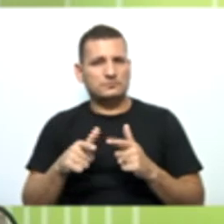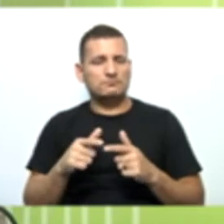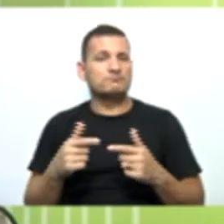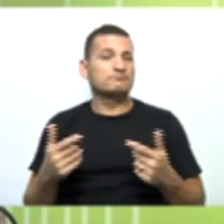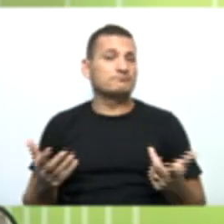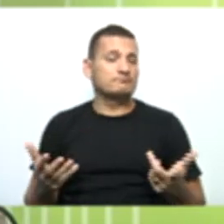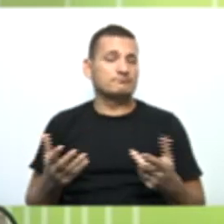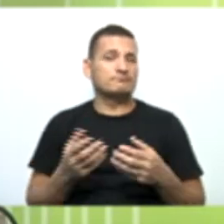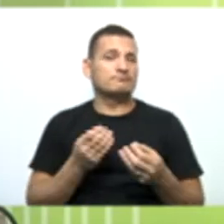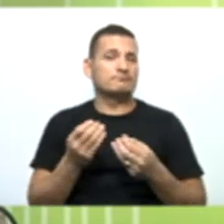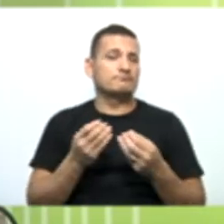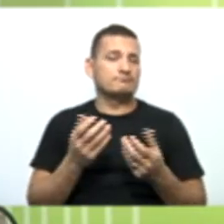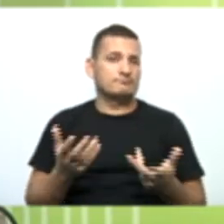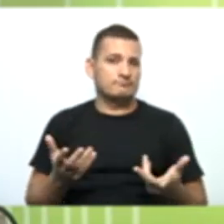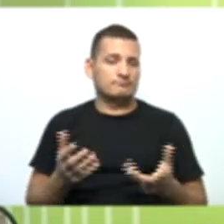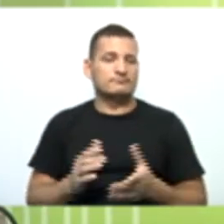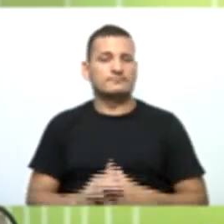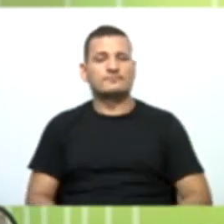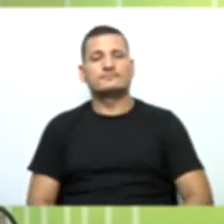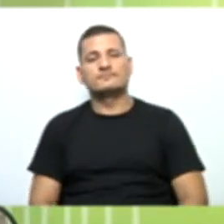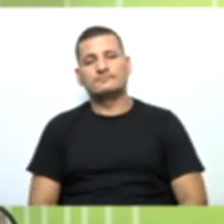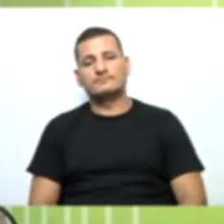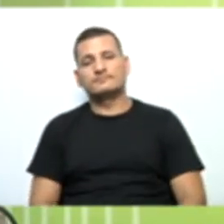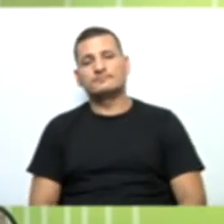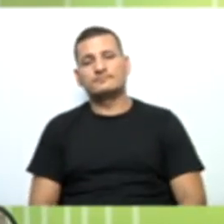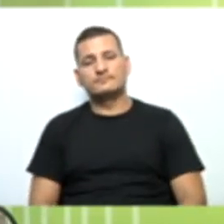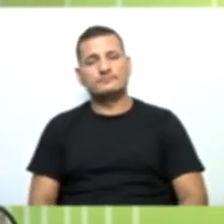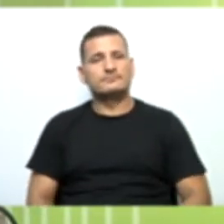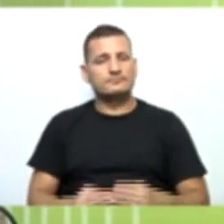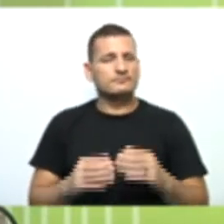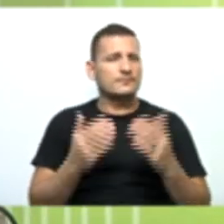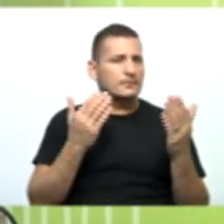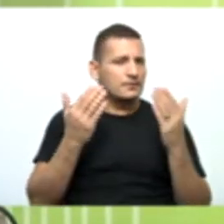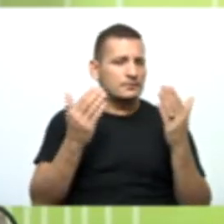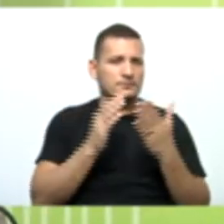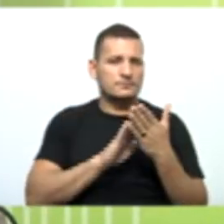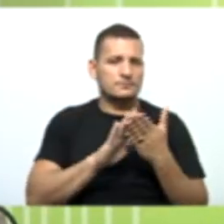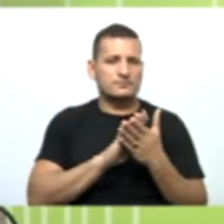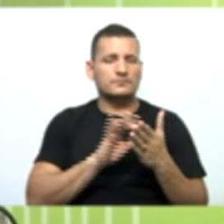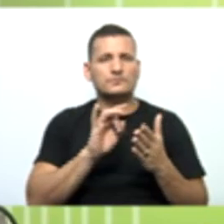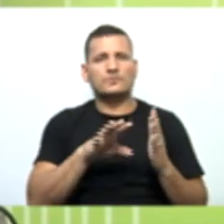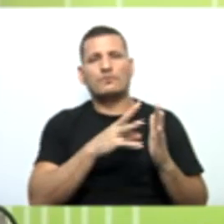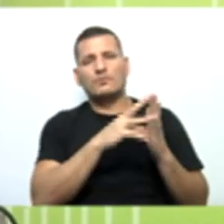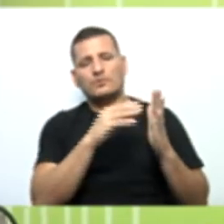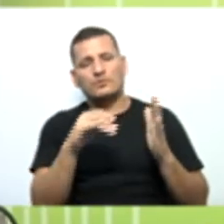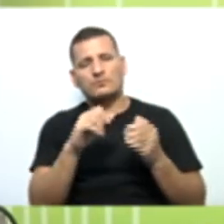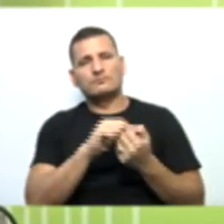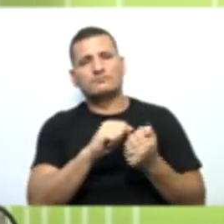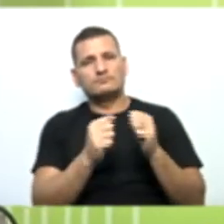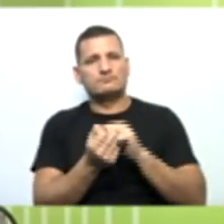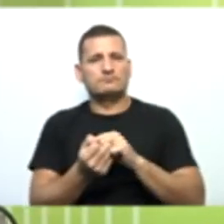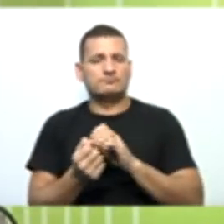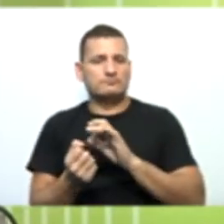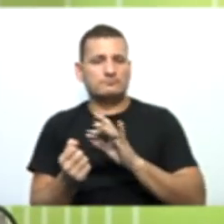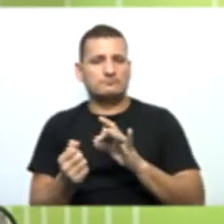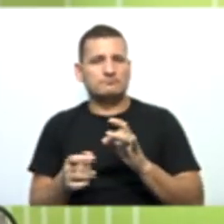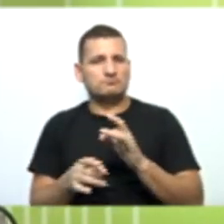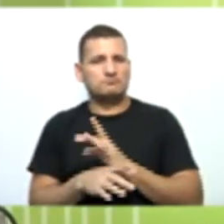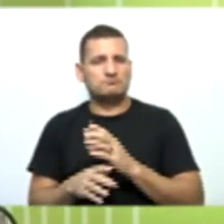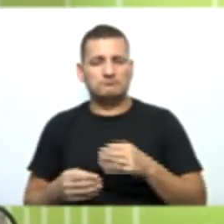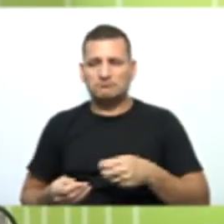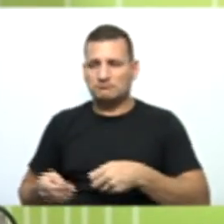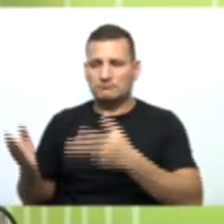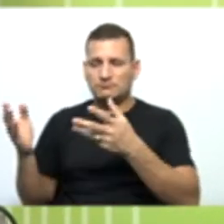aí, como você sairia nessa? Sem fazer análise nenhuma. Pegou um modelo, adaptou e pronto, entregou